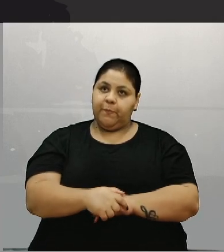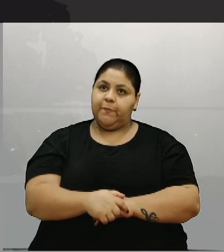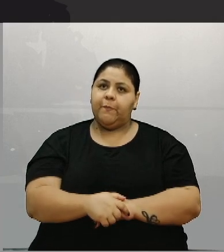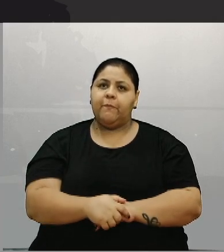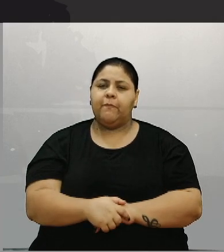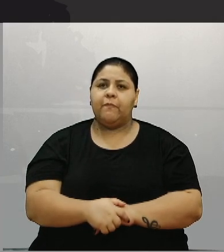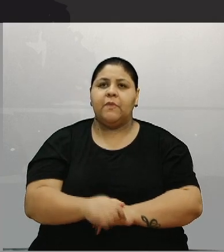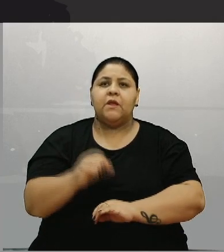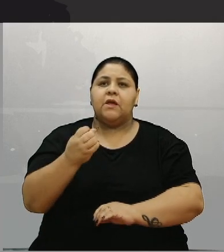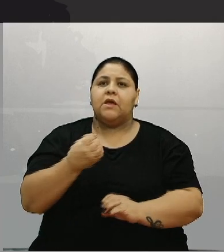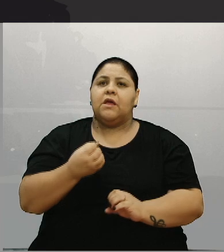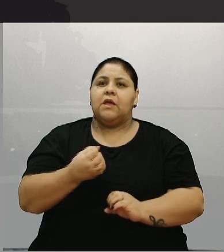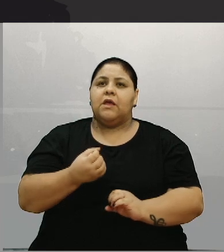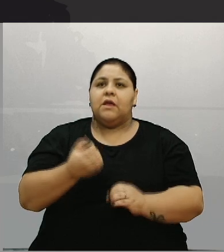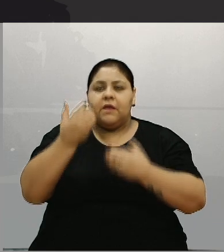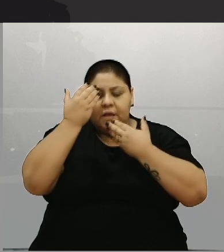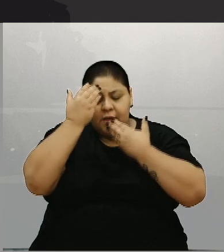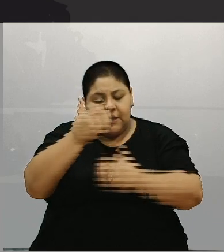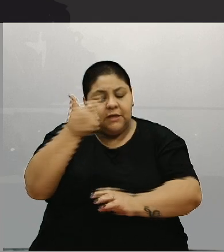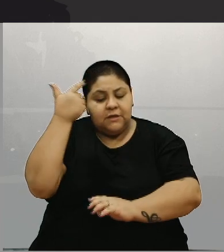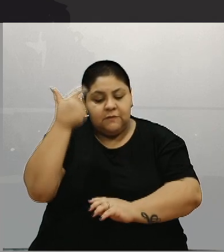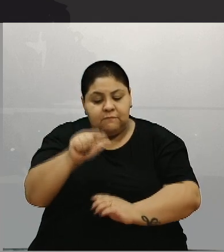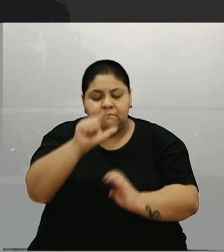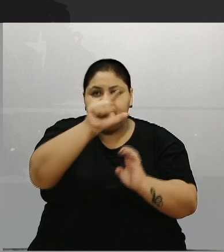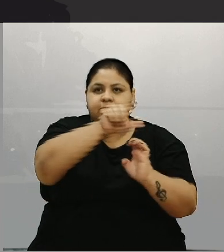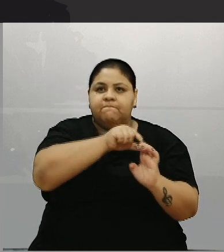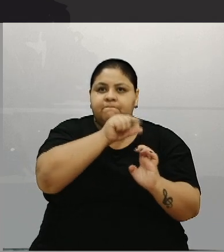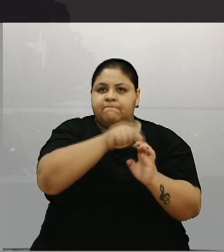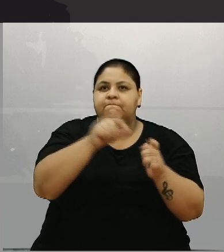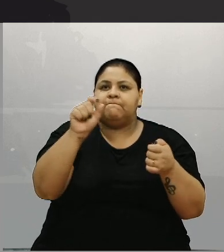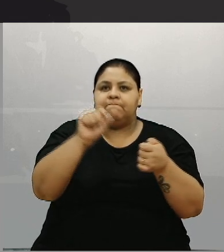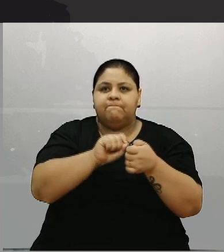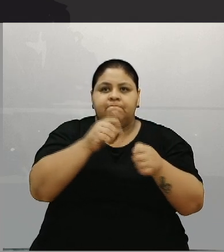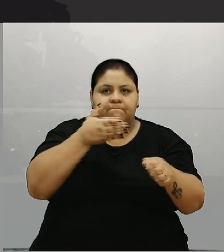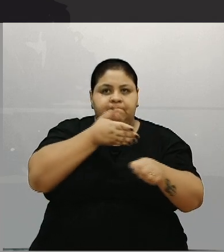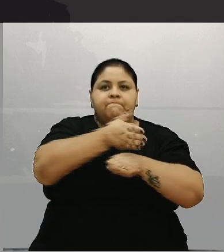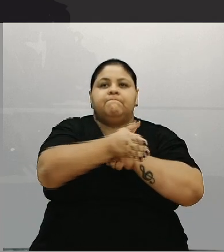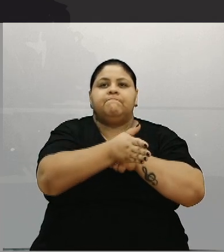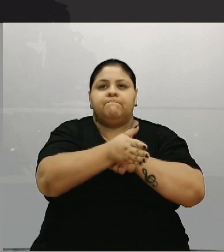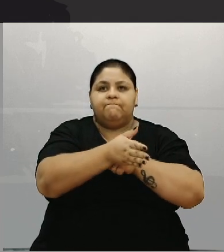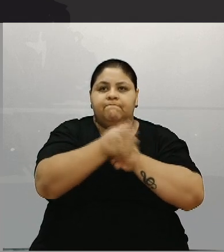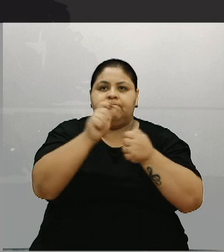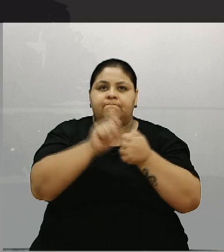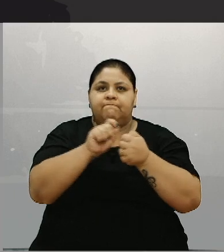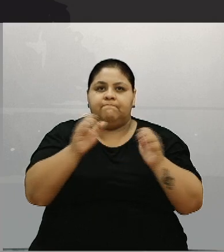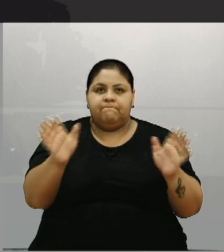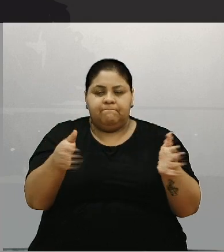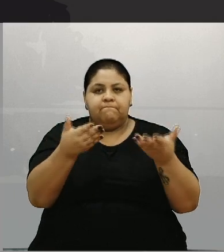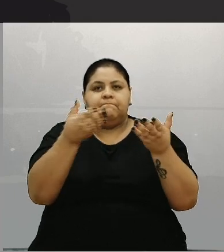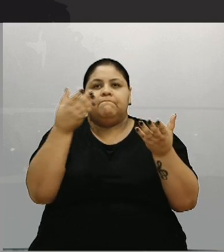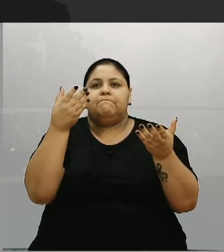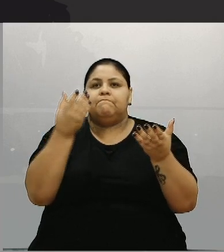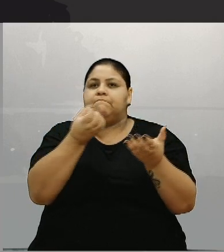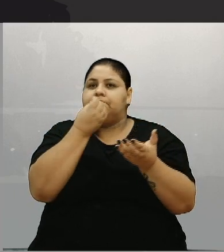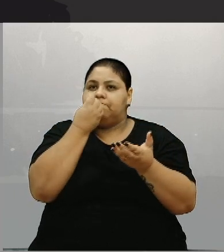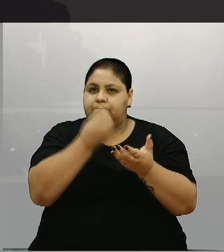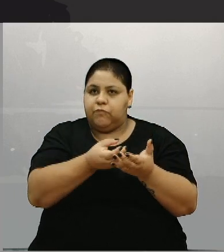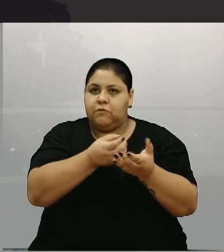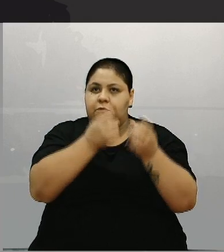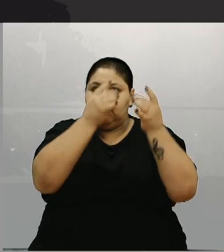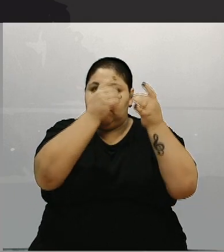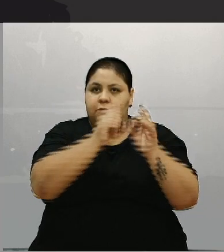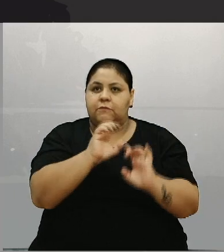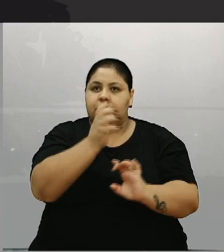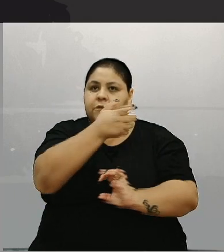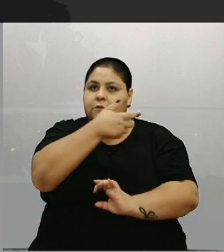É muito importante agradecer mais uma vez as empresas que fizeram parte disso e fizeram com que o evento fosse viável, em especial as